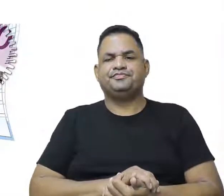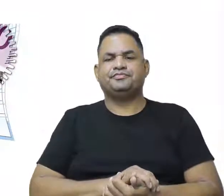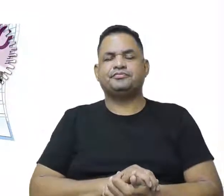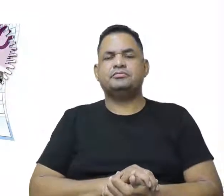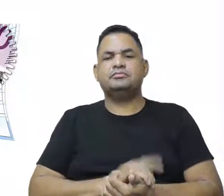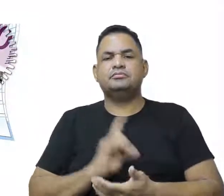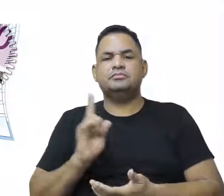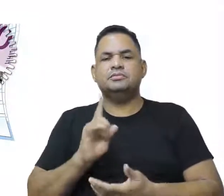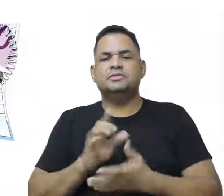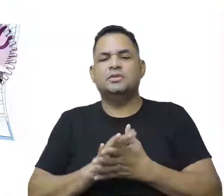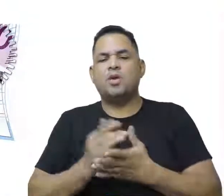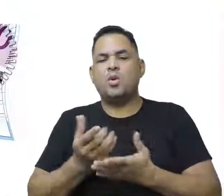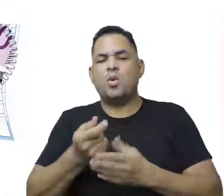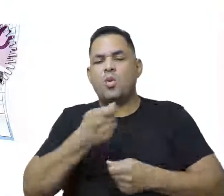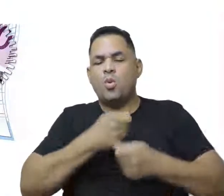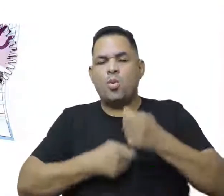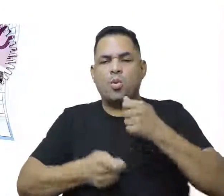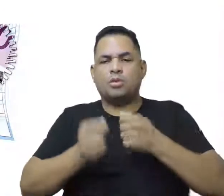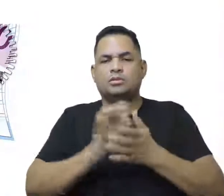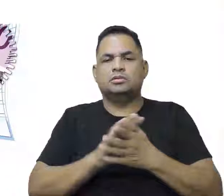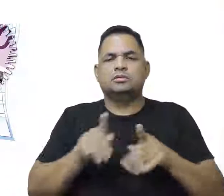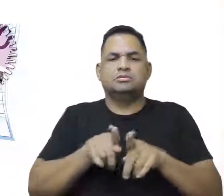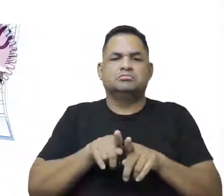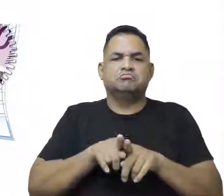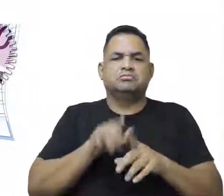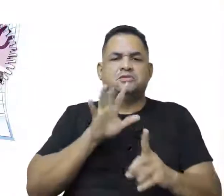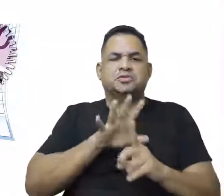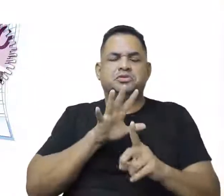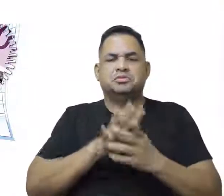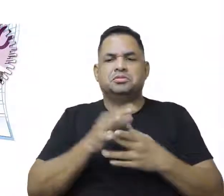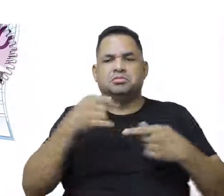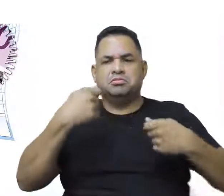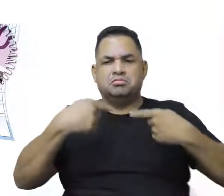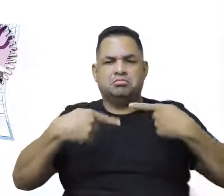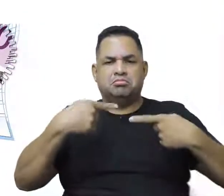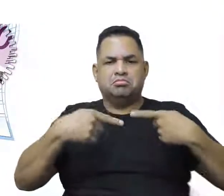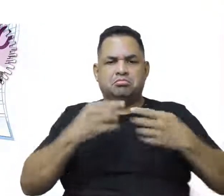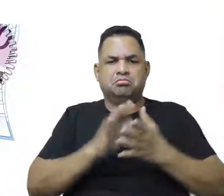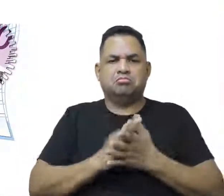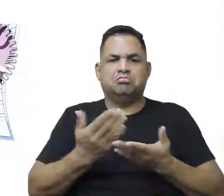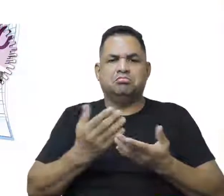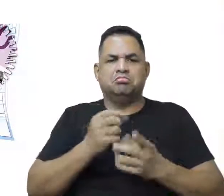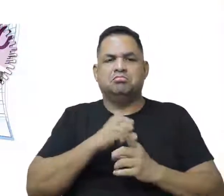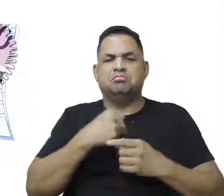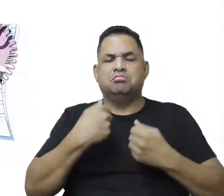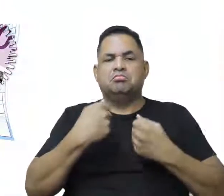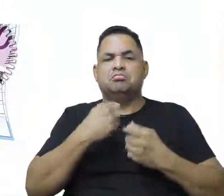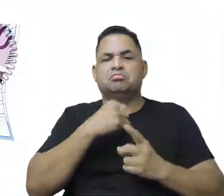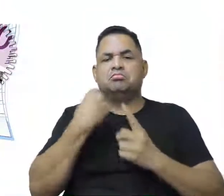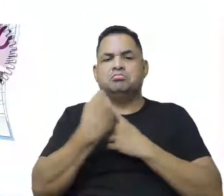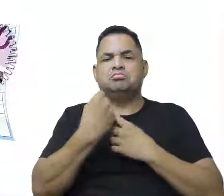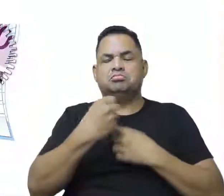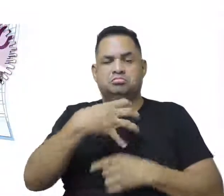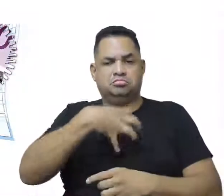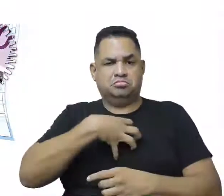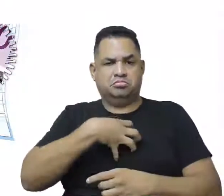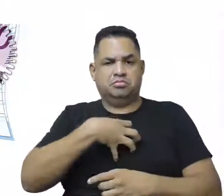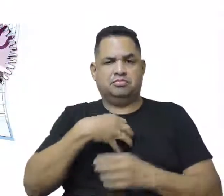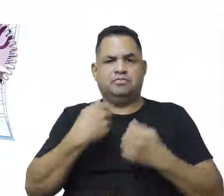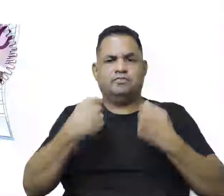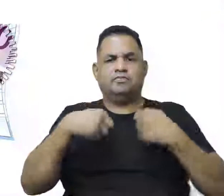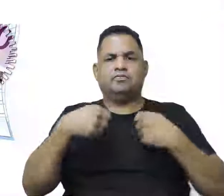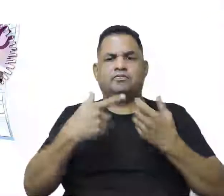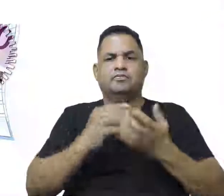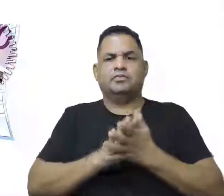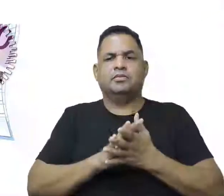não só no econômico, mas na política, a questão do poder, no social e no sentimental. Então, podemos